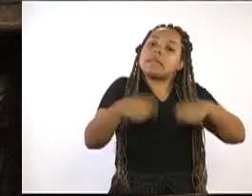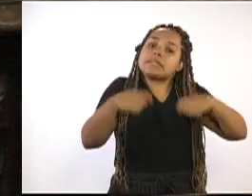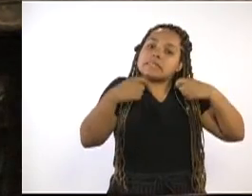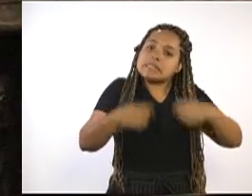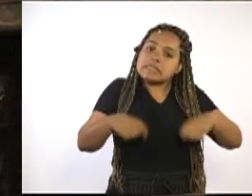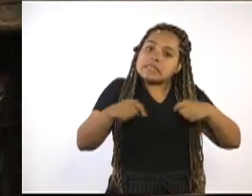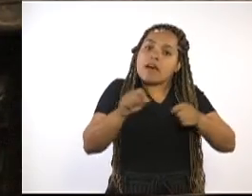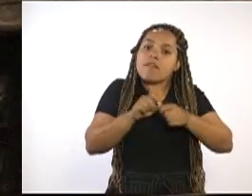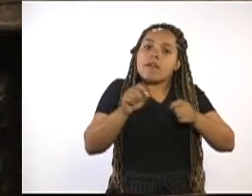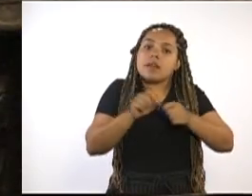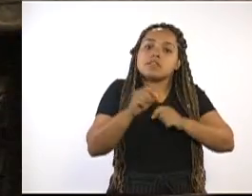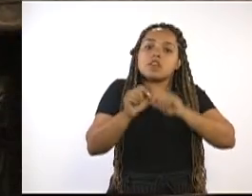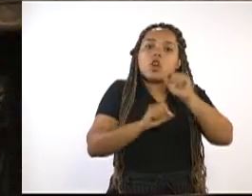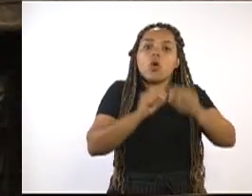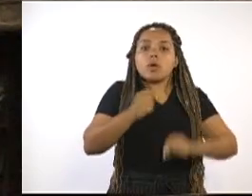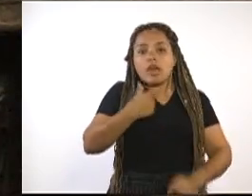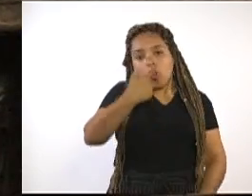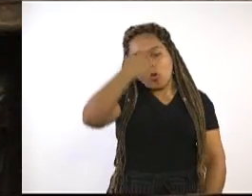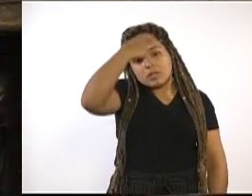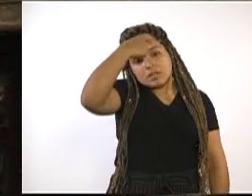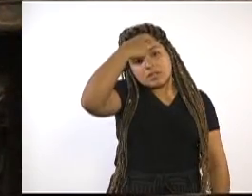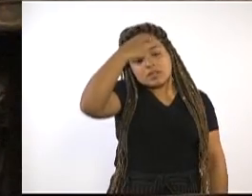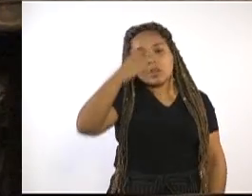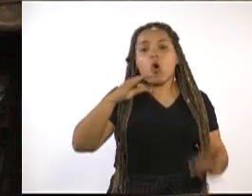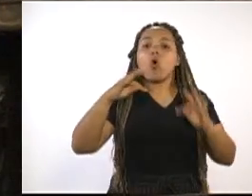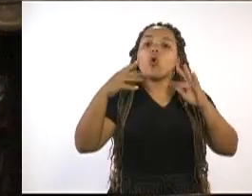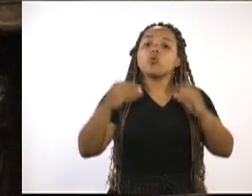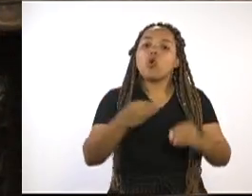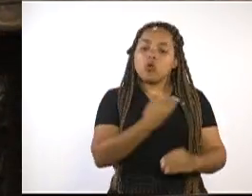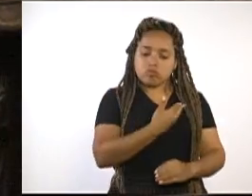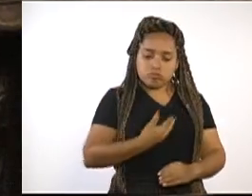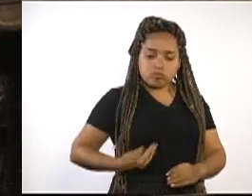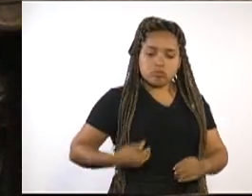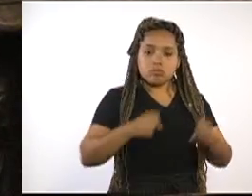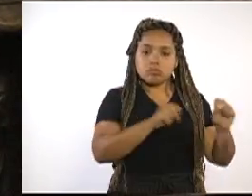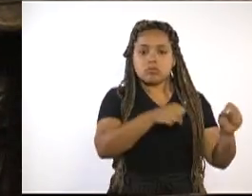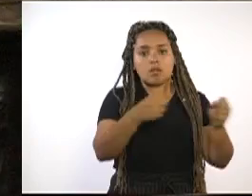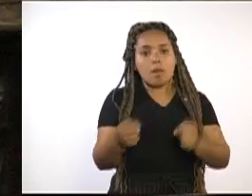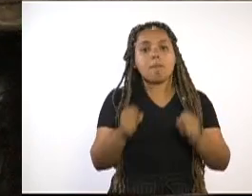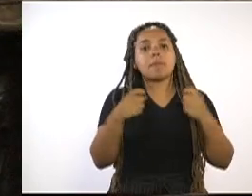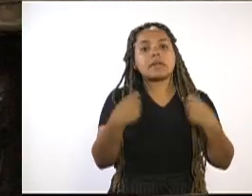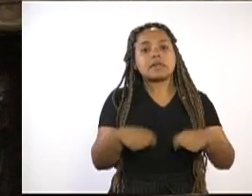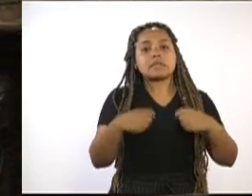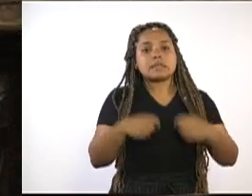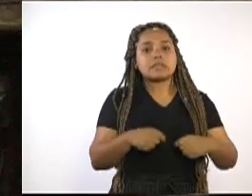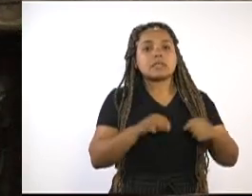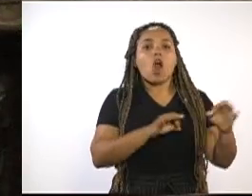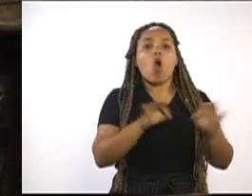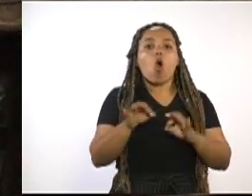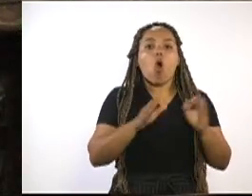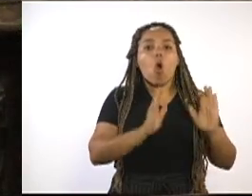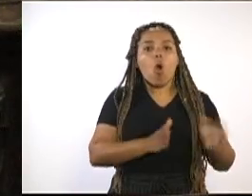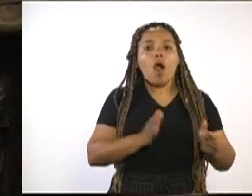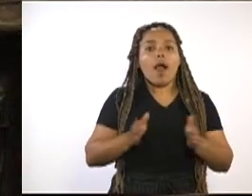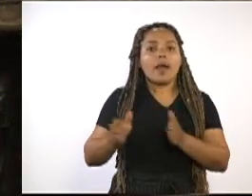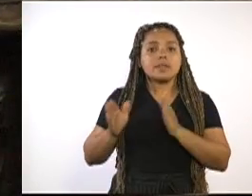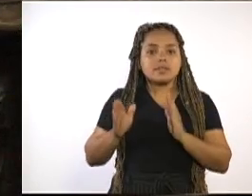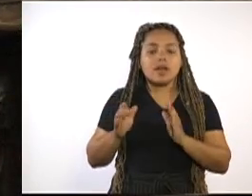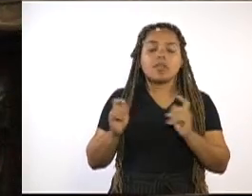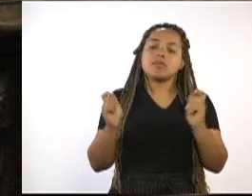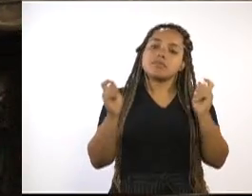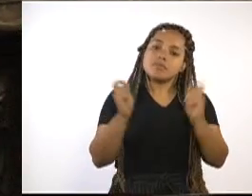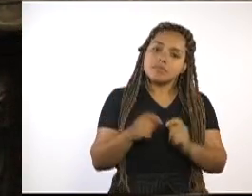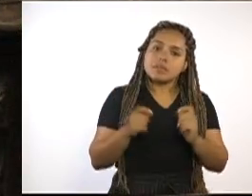conscientização e que todo o poder público, de forma organizada e orquestrada, possa